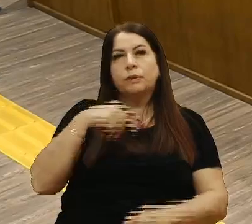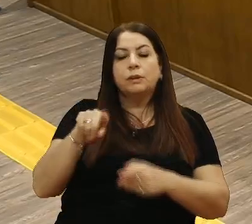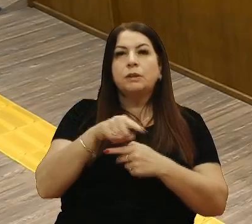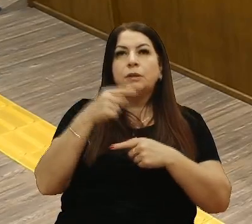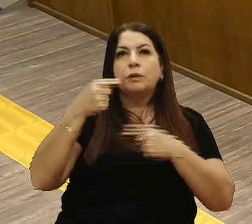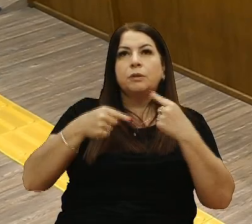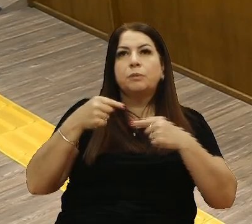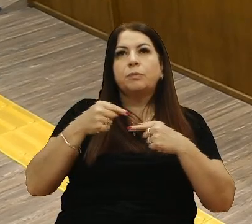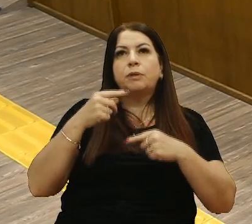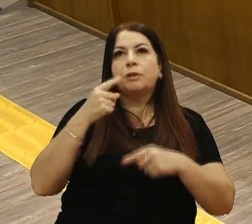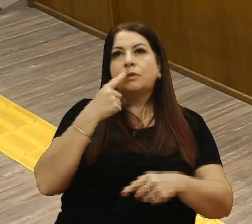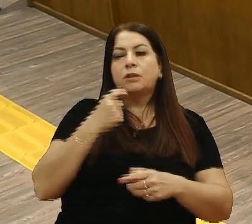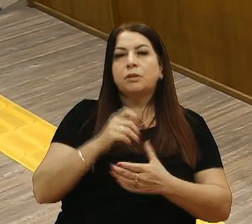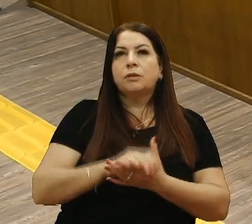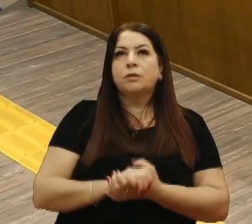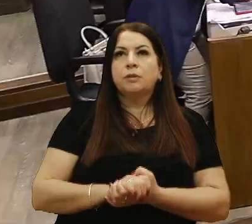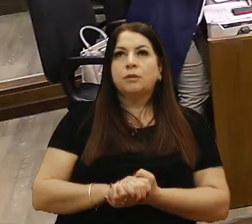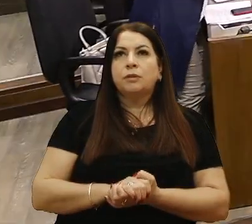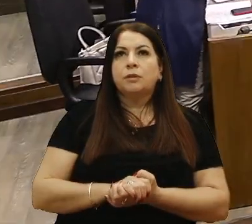Palavra, vereadora Rose Frigerio.